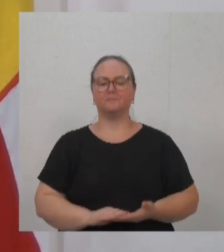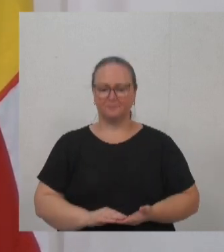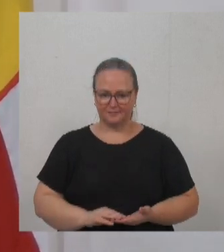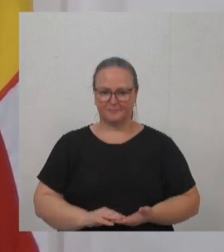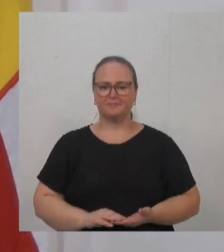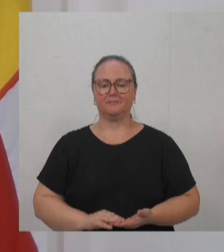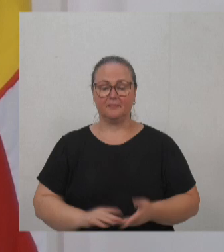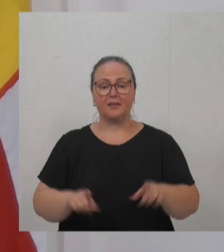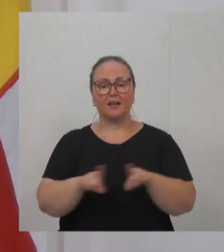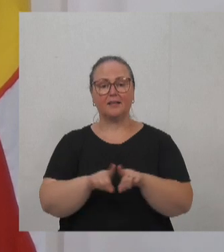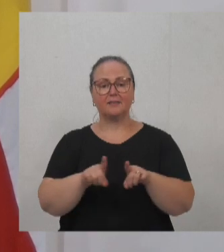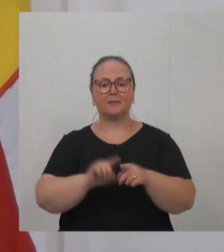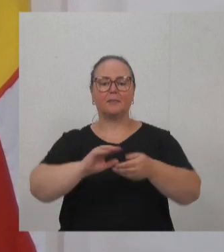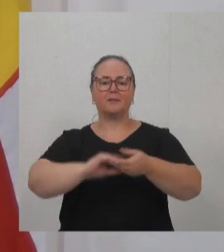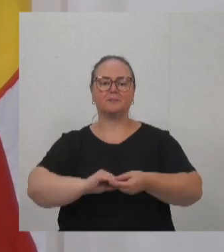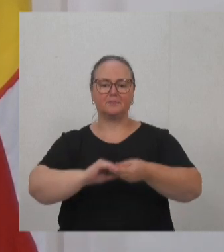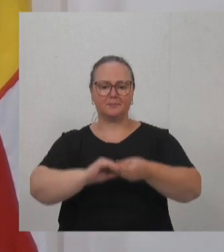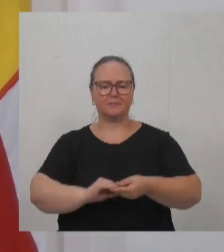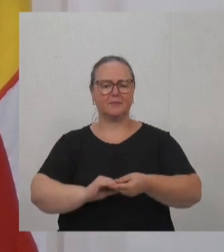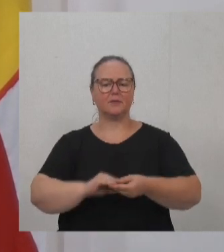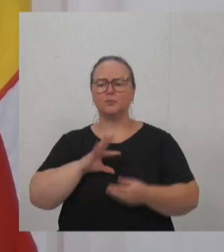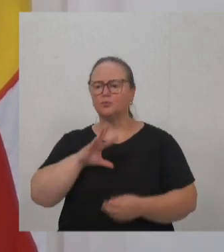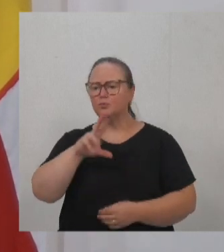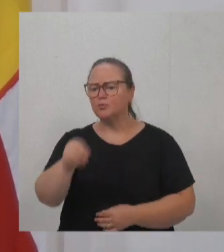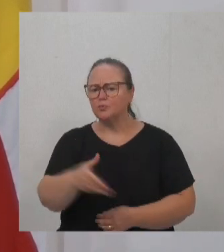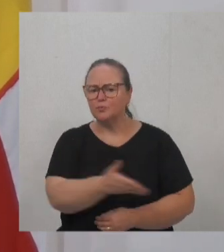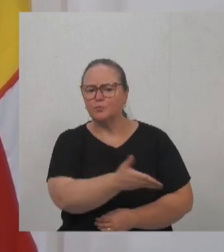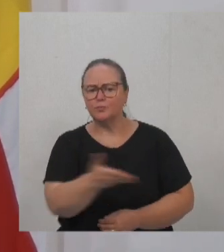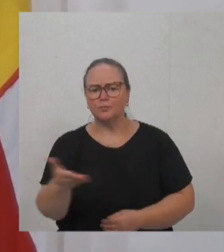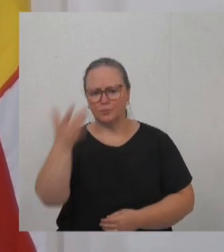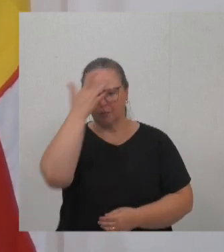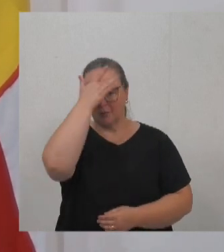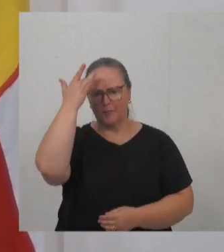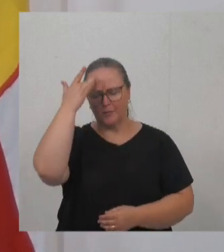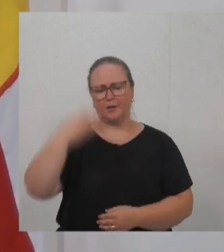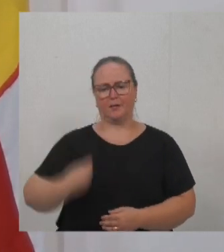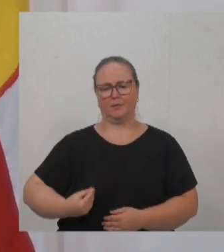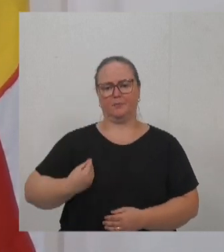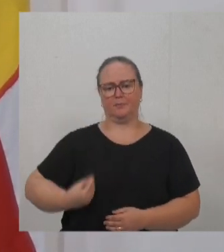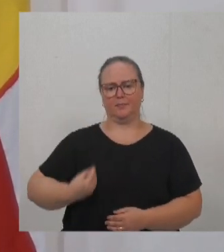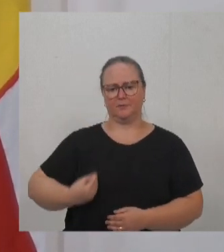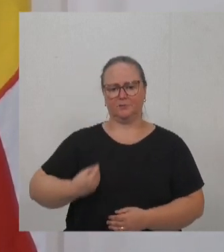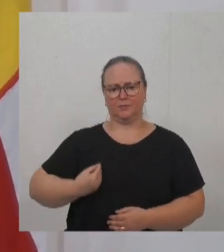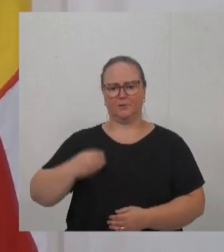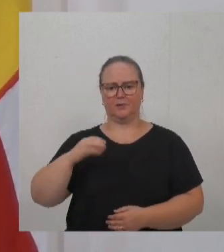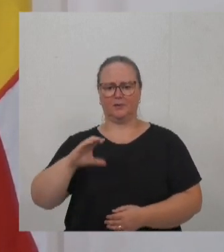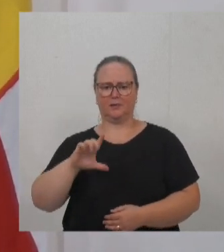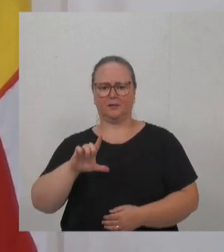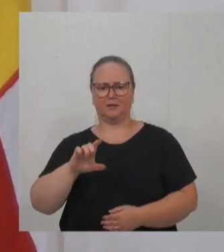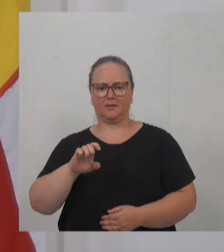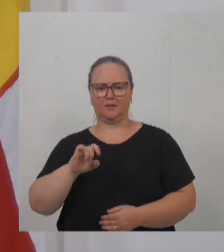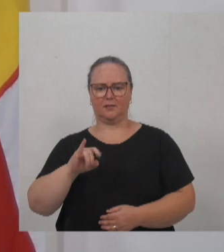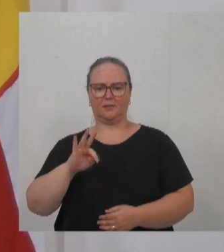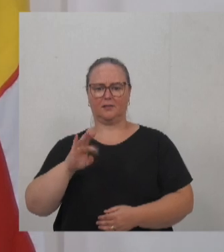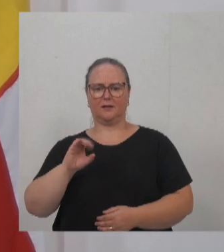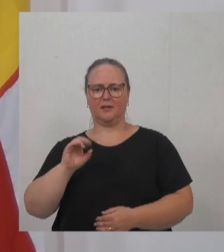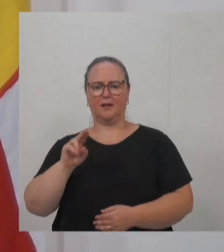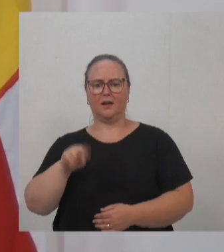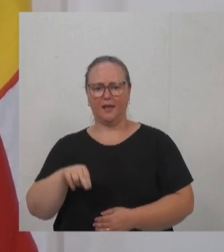quero cumprimentar, doutor Orlando, todos os magistrados, doutor Cleiton, doutor